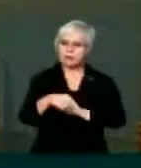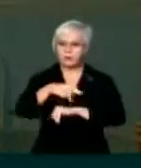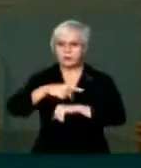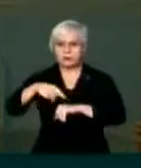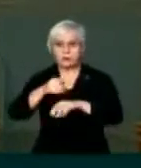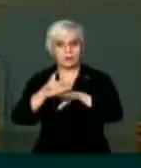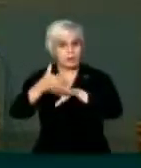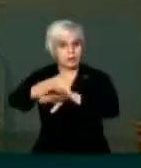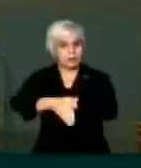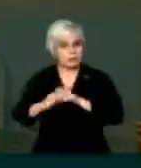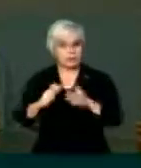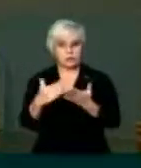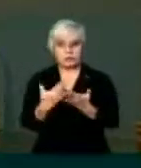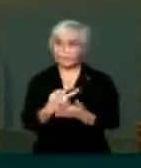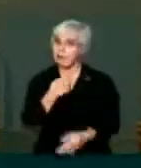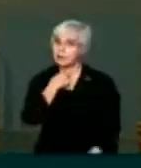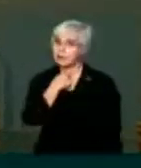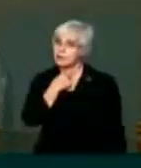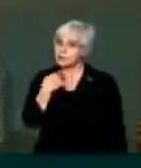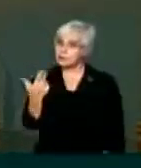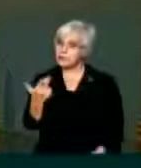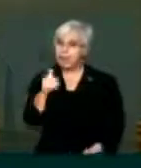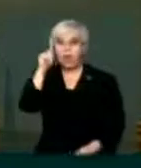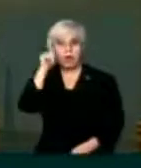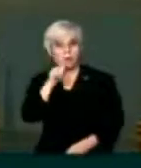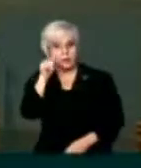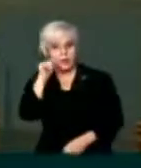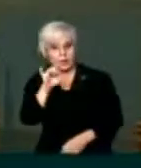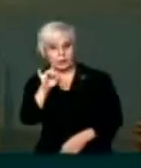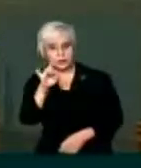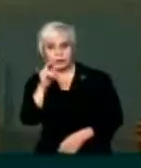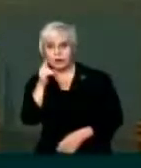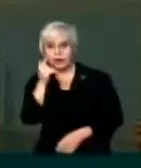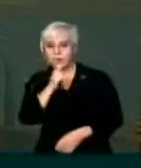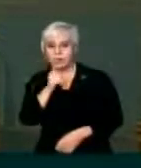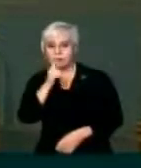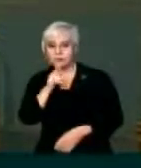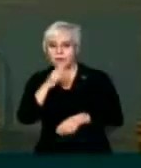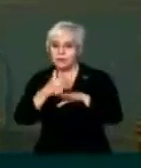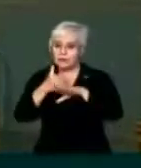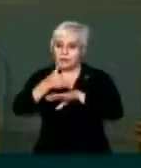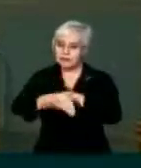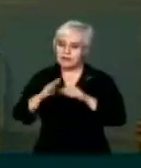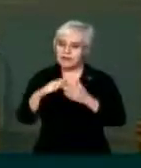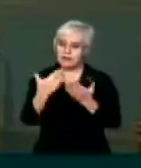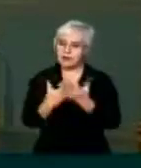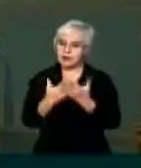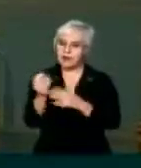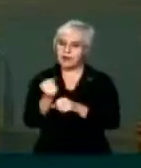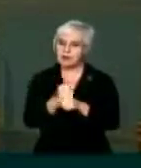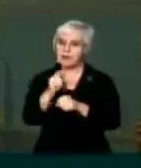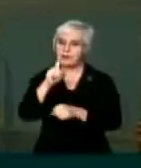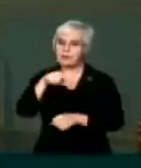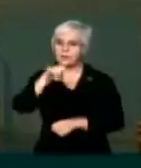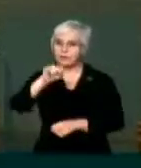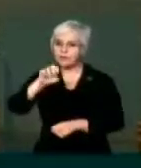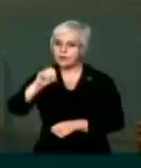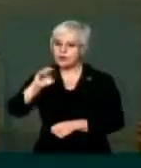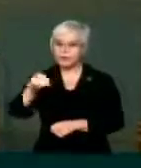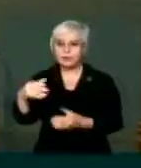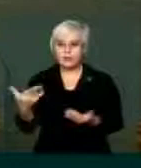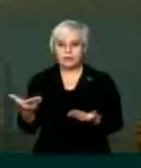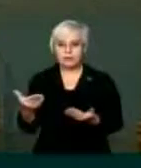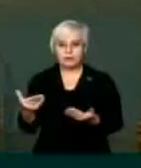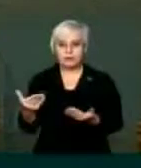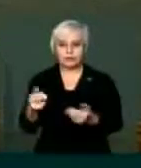tinha acesso à escola. As mulheres só foram ter acesso à escola nos anos de 1800, porque